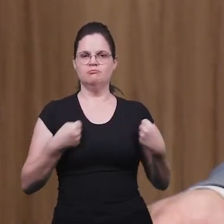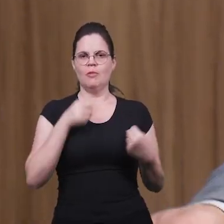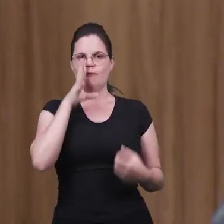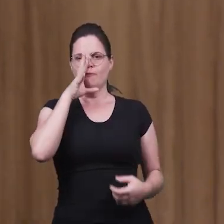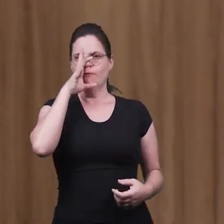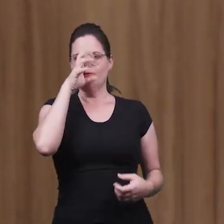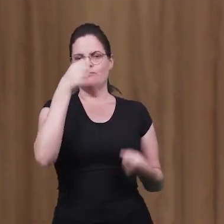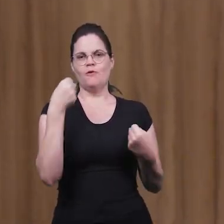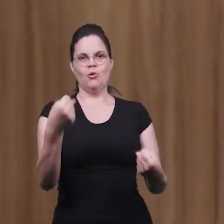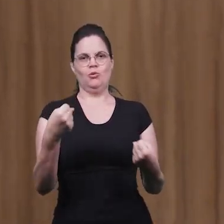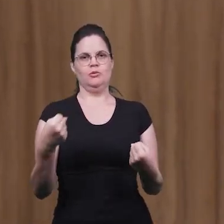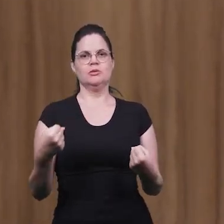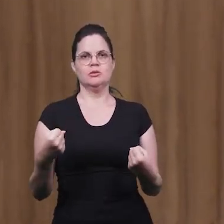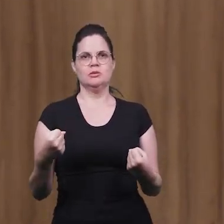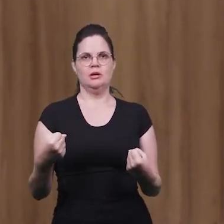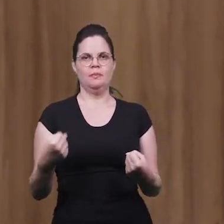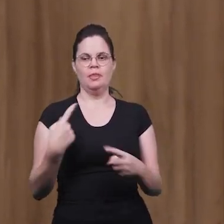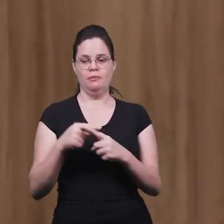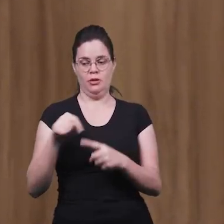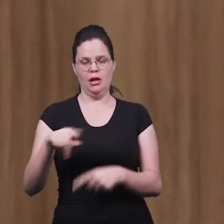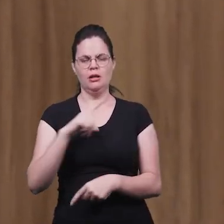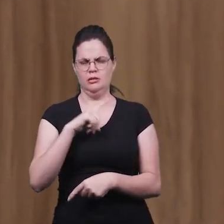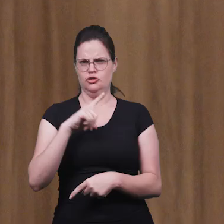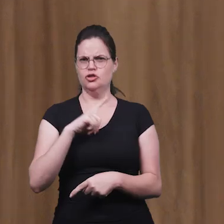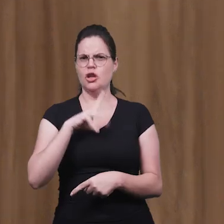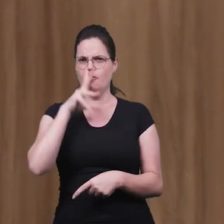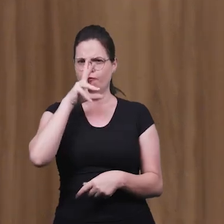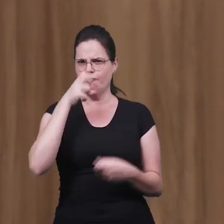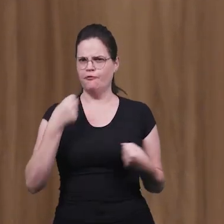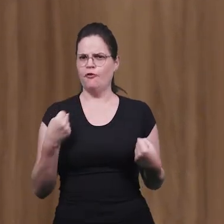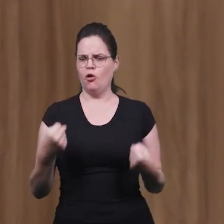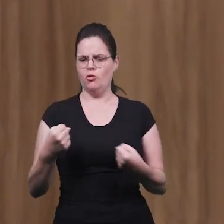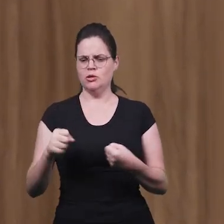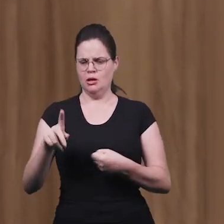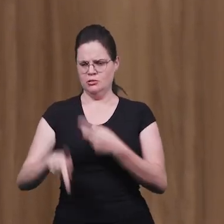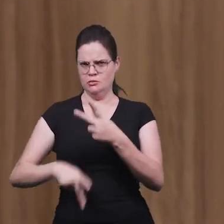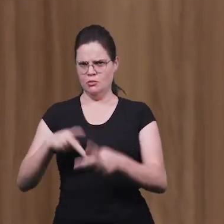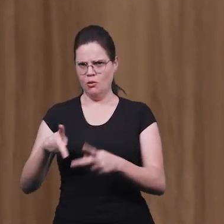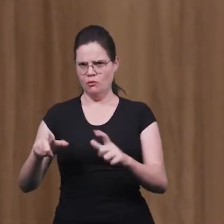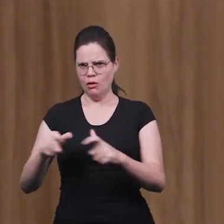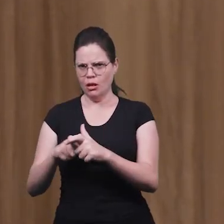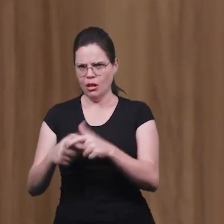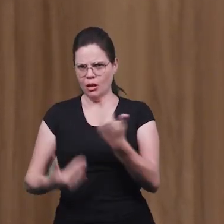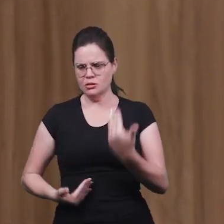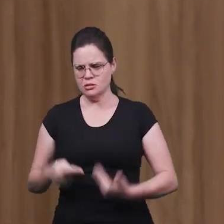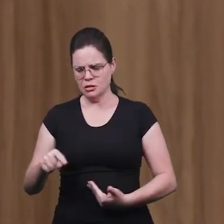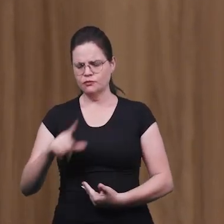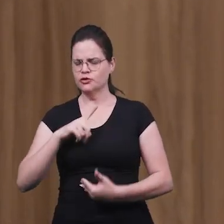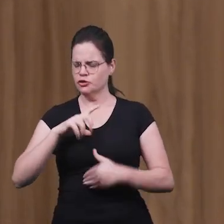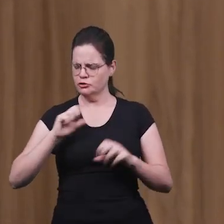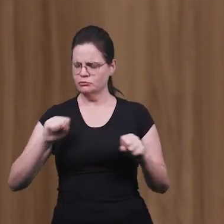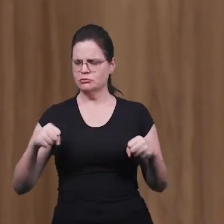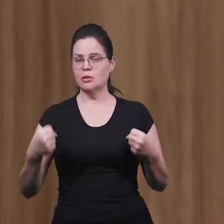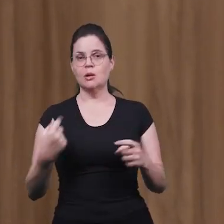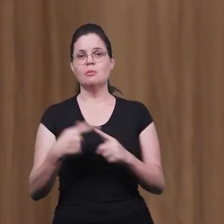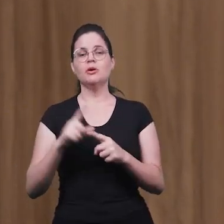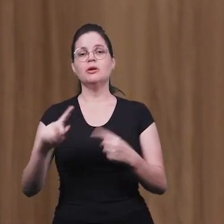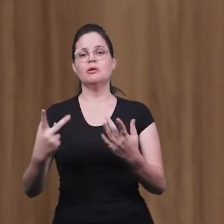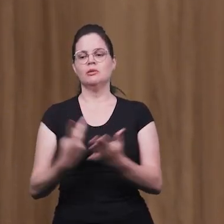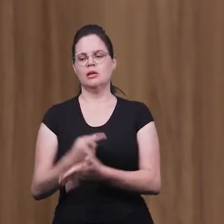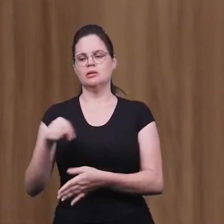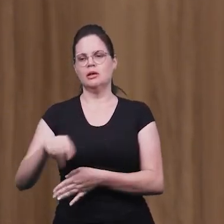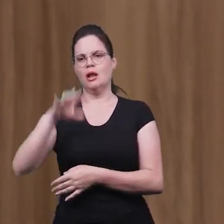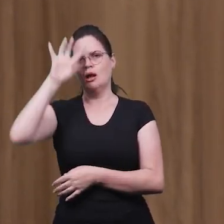ela possuía. Porque a força que ela possuía era exatamente naquilo que ela